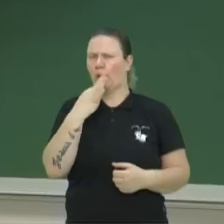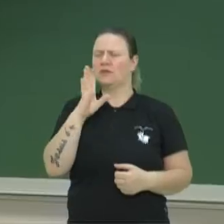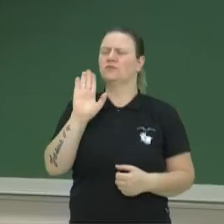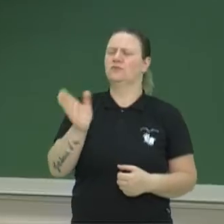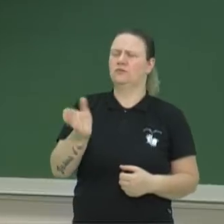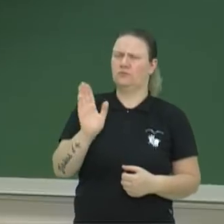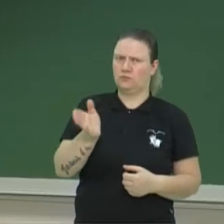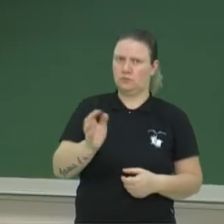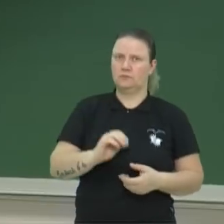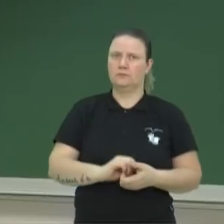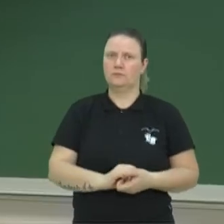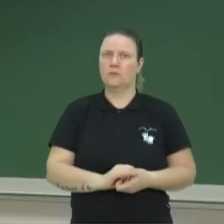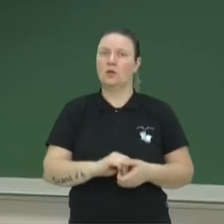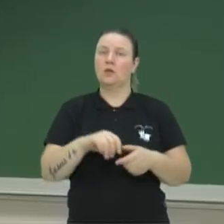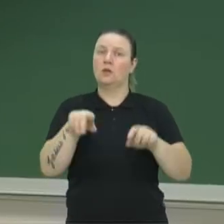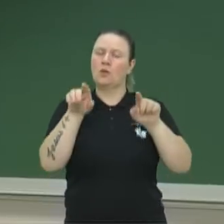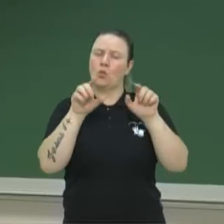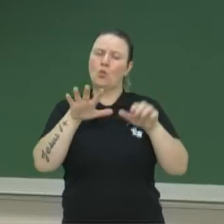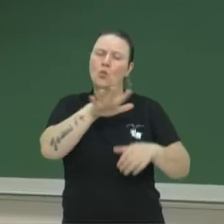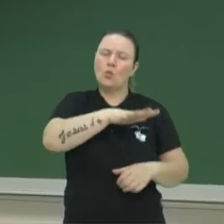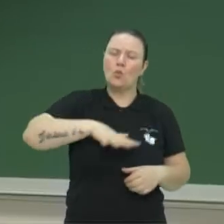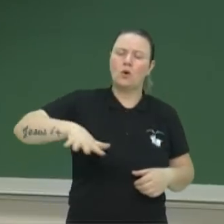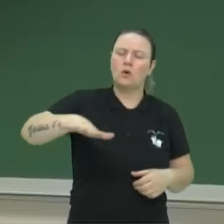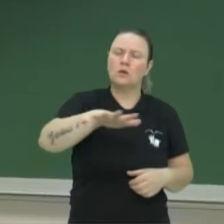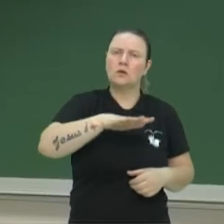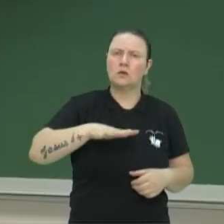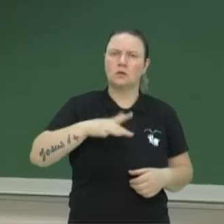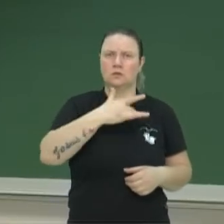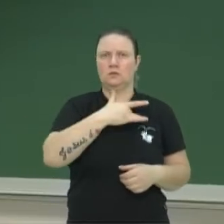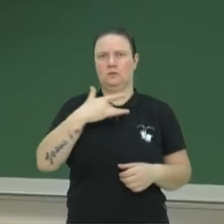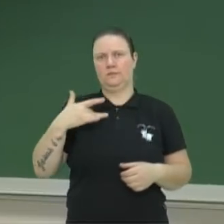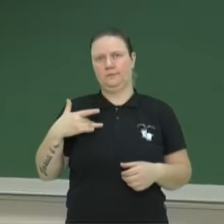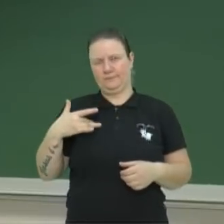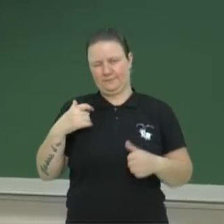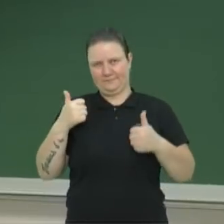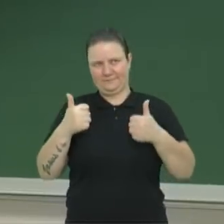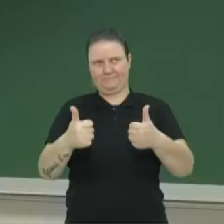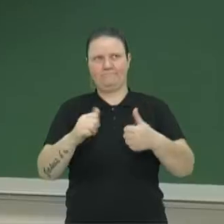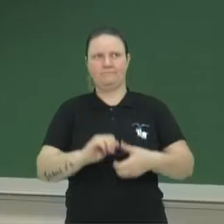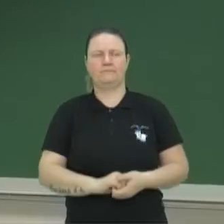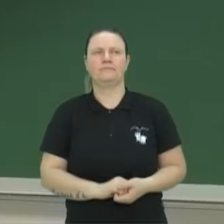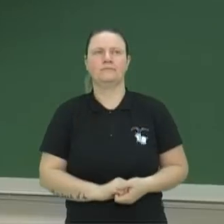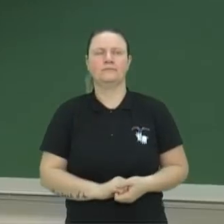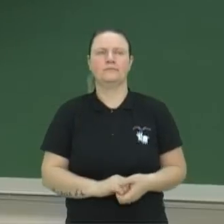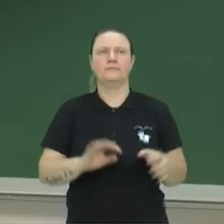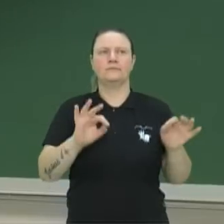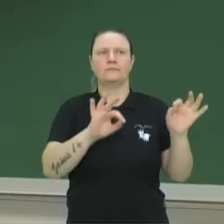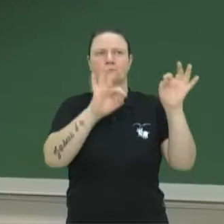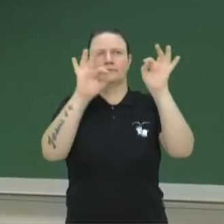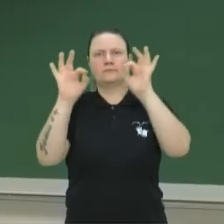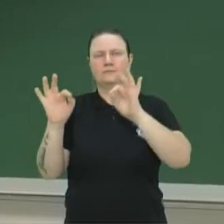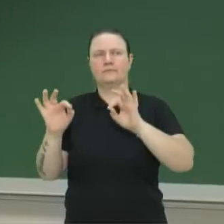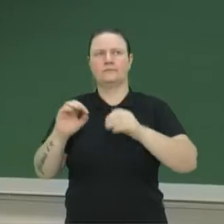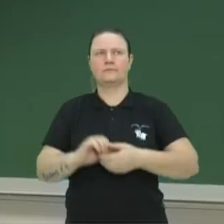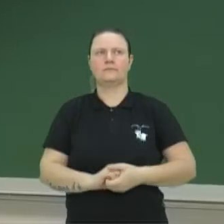SUS, então é justamente Sistema Único de Saúde, beleza? Então, continuando aqui,